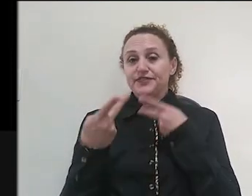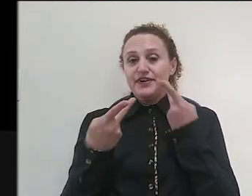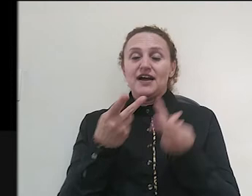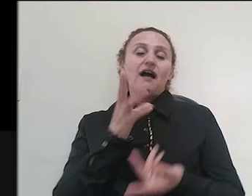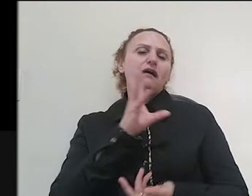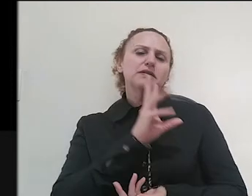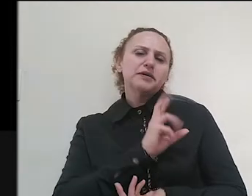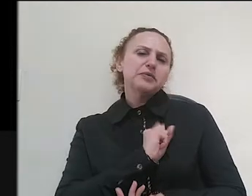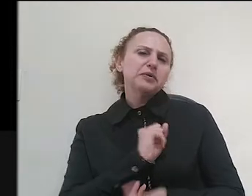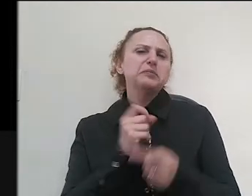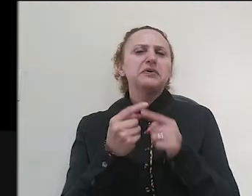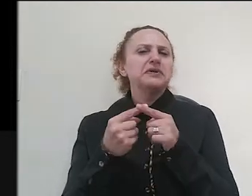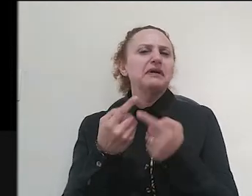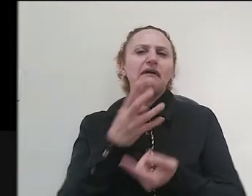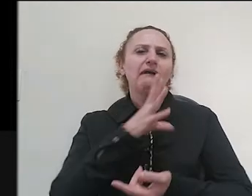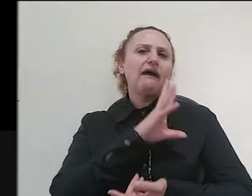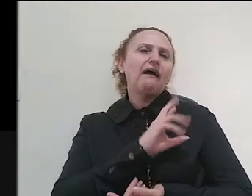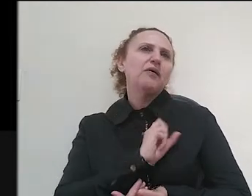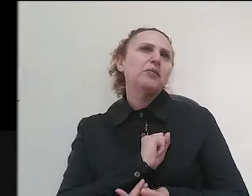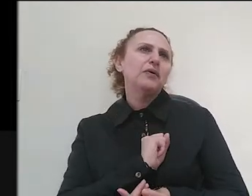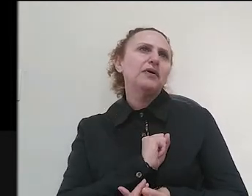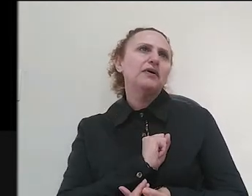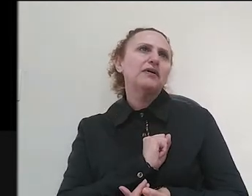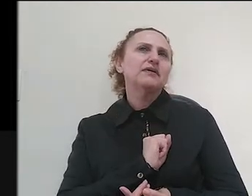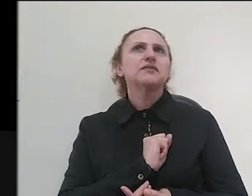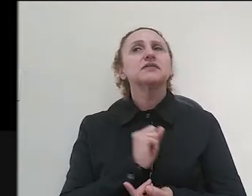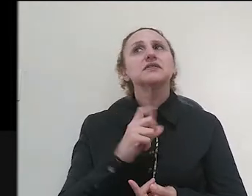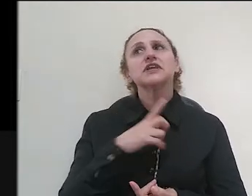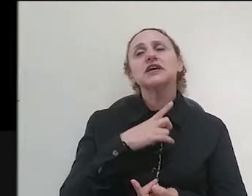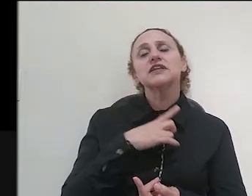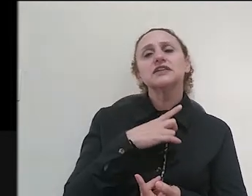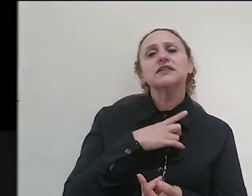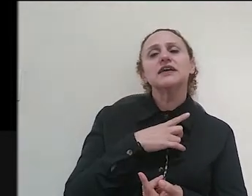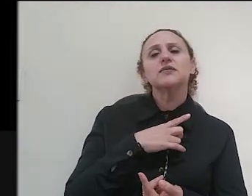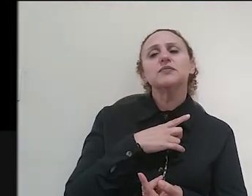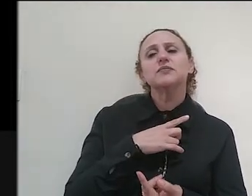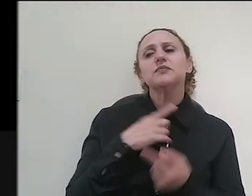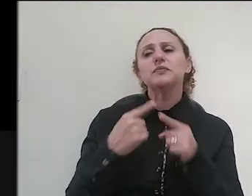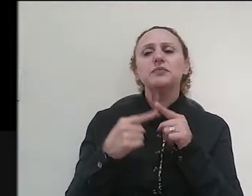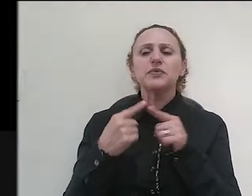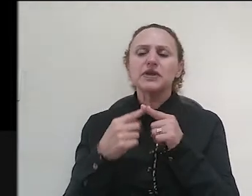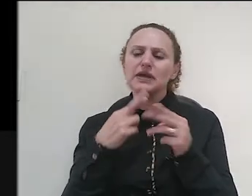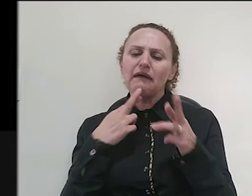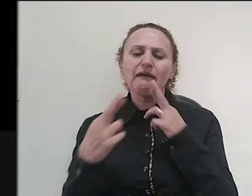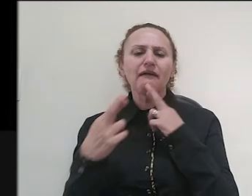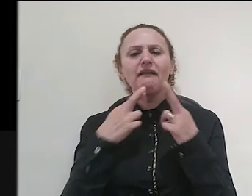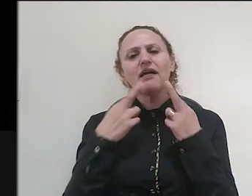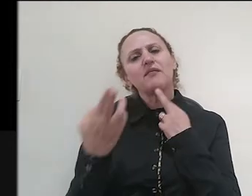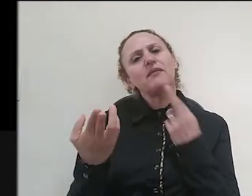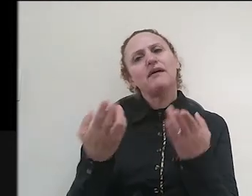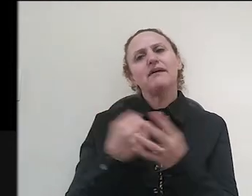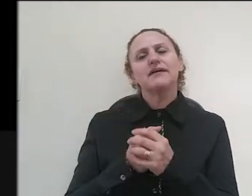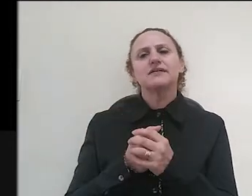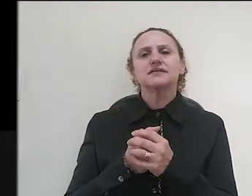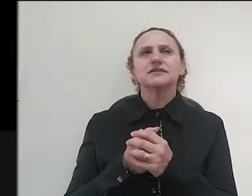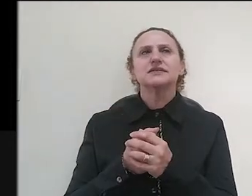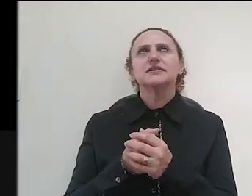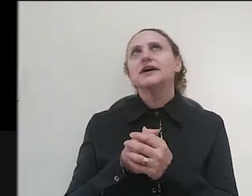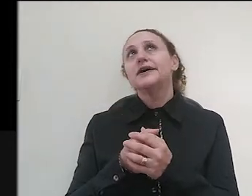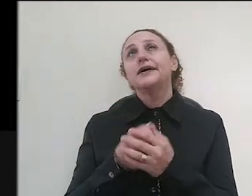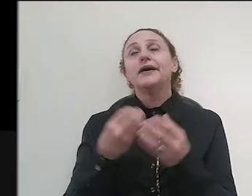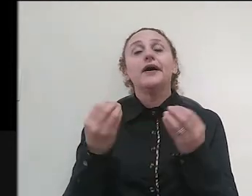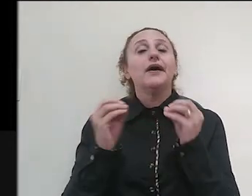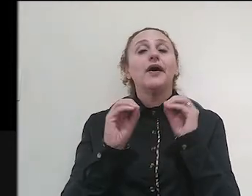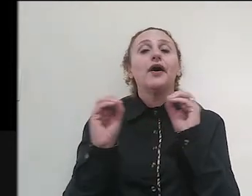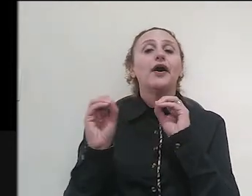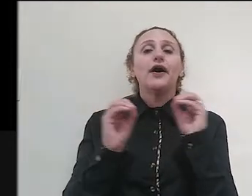Se má, por que tão doce o seu tormento? Se ardo a gosto, por que é que me lamento? Se a contra gosto, lamentar que val. Ó viva